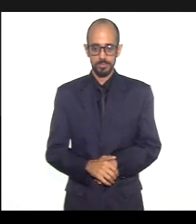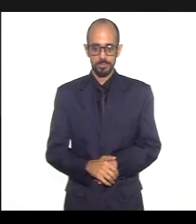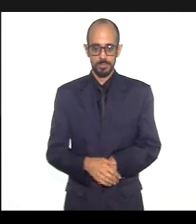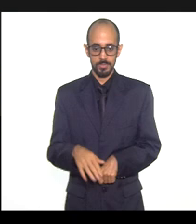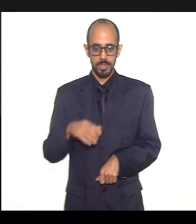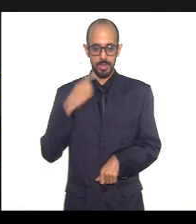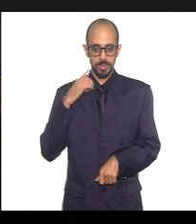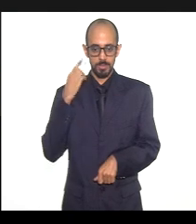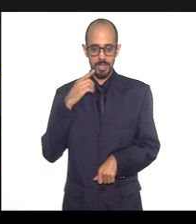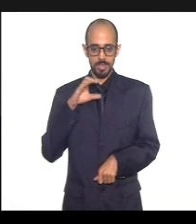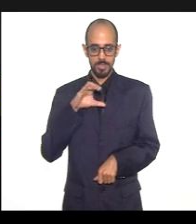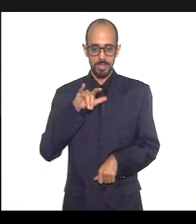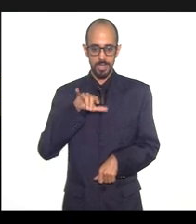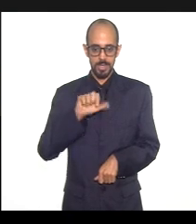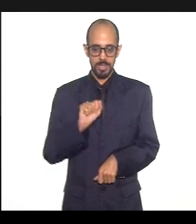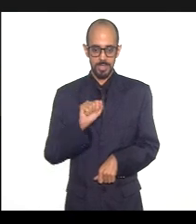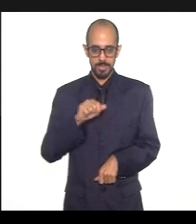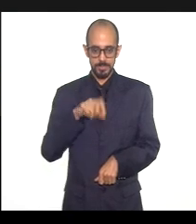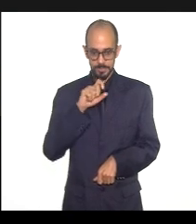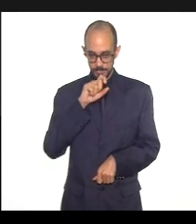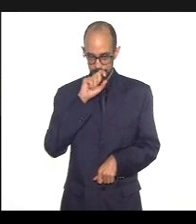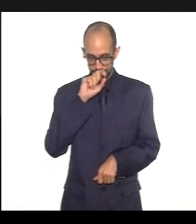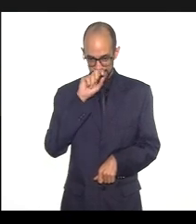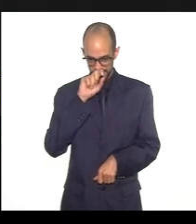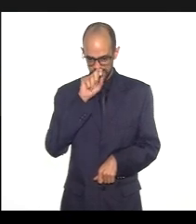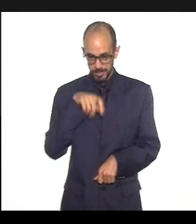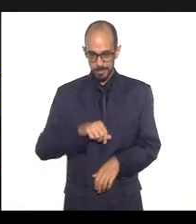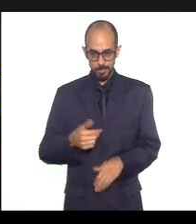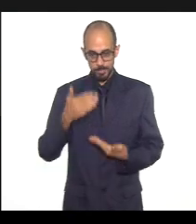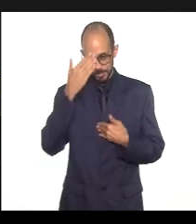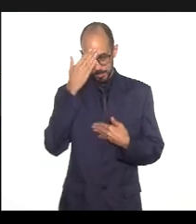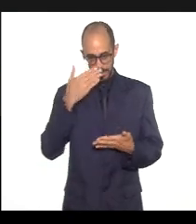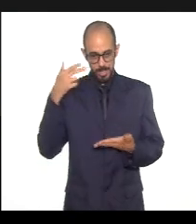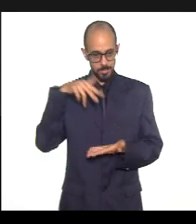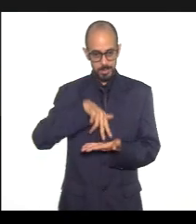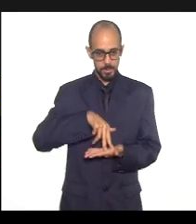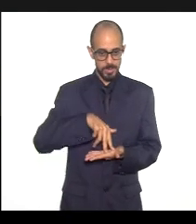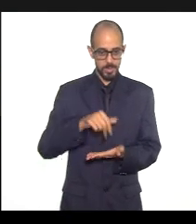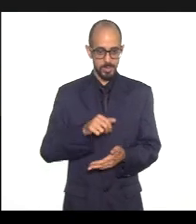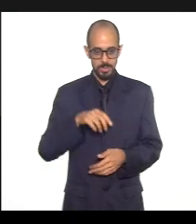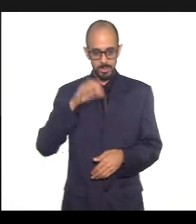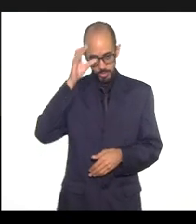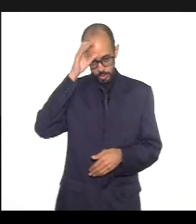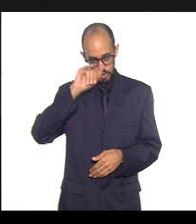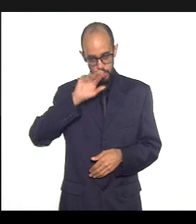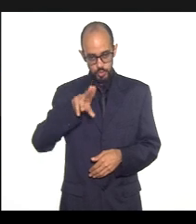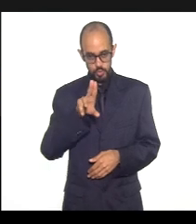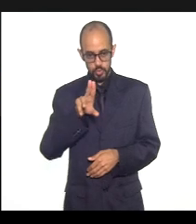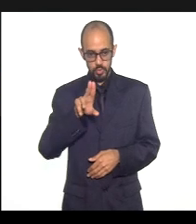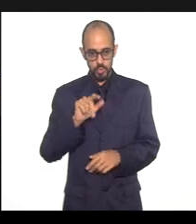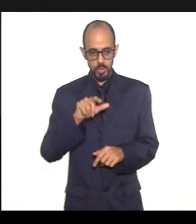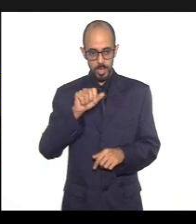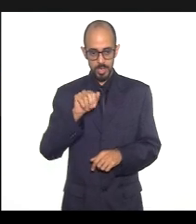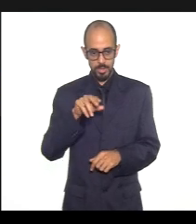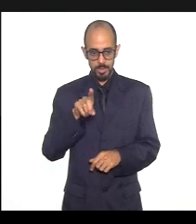Deputada Célia, obrigado pela presença, tia Adriana.